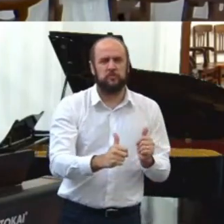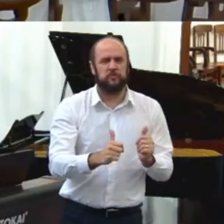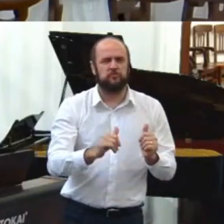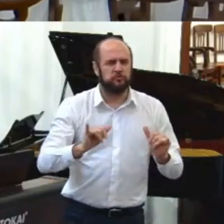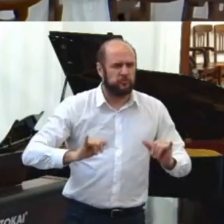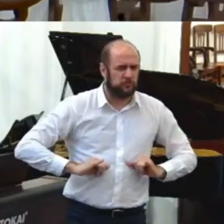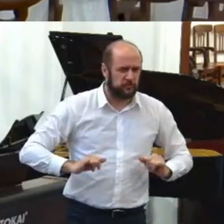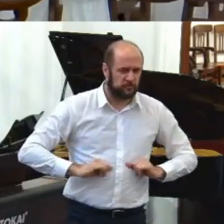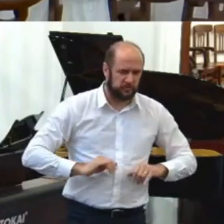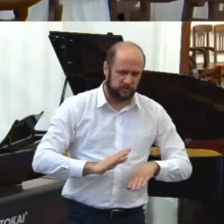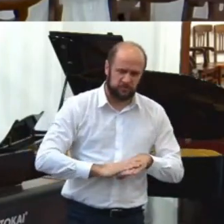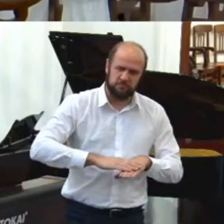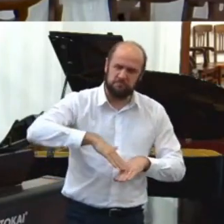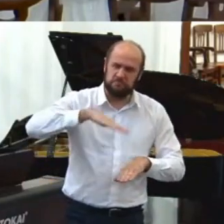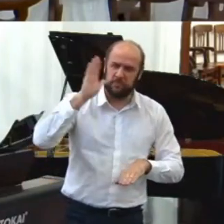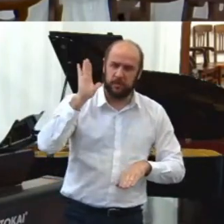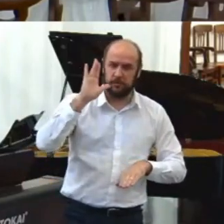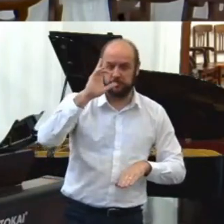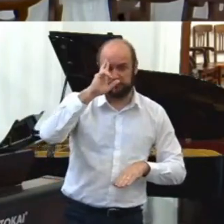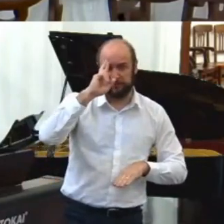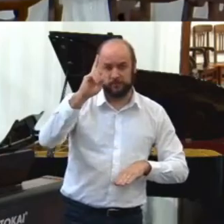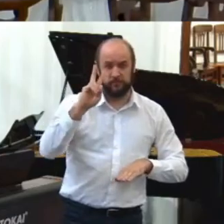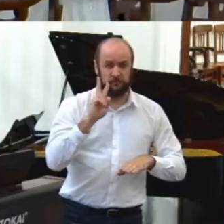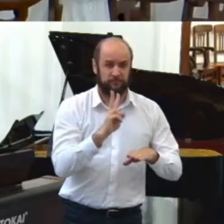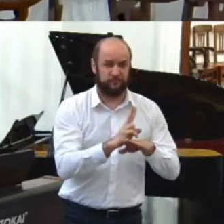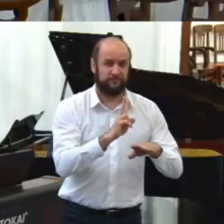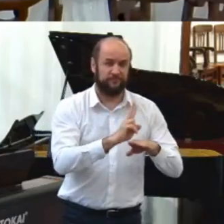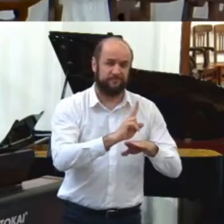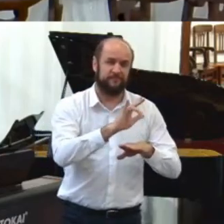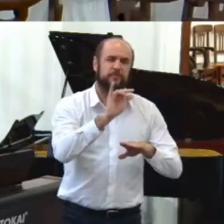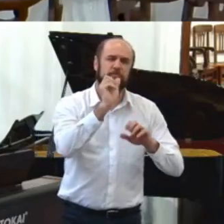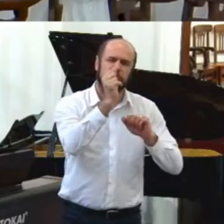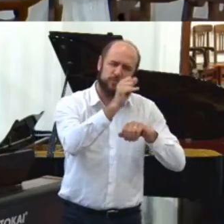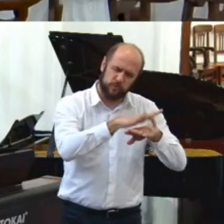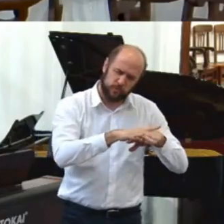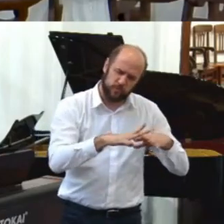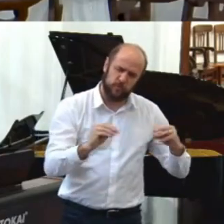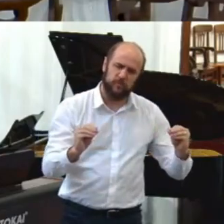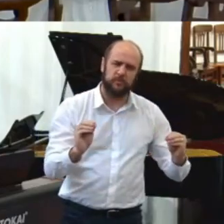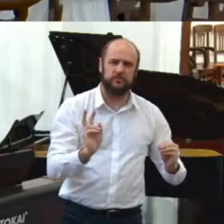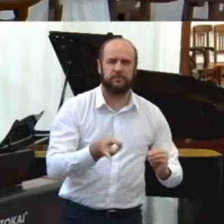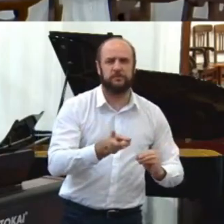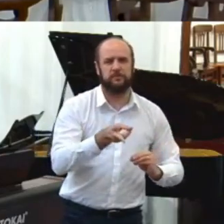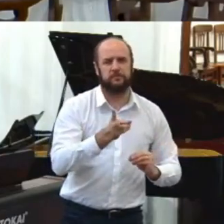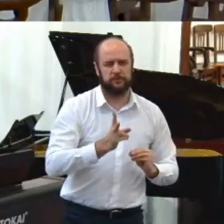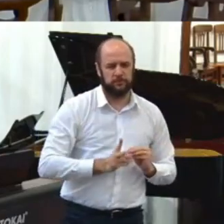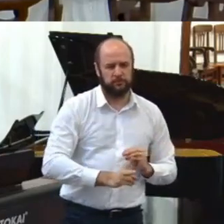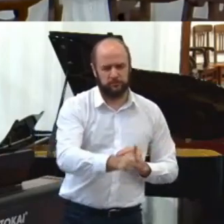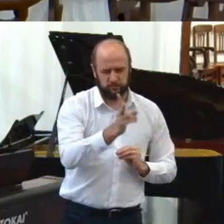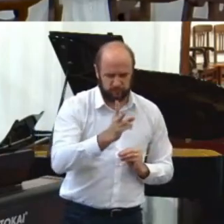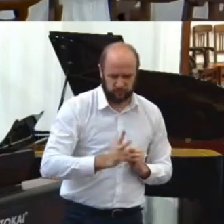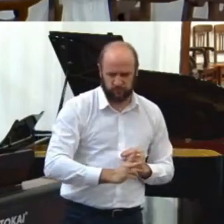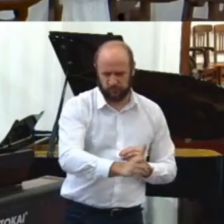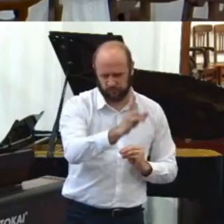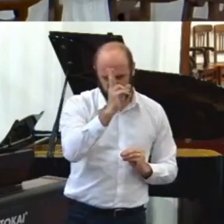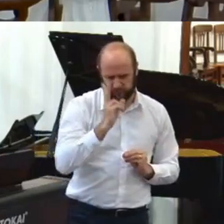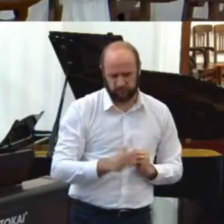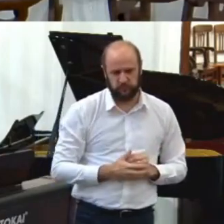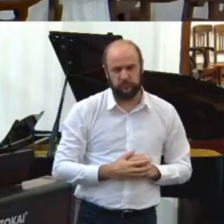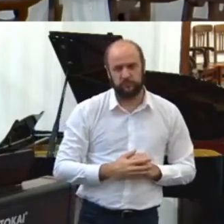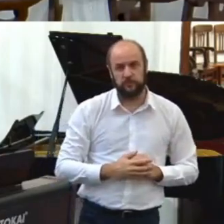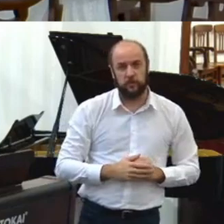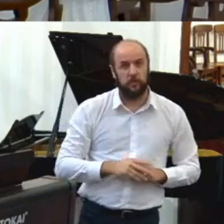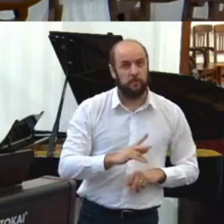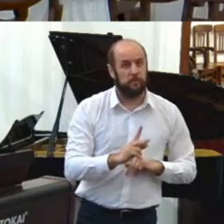sejam as suas dores, o Senhor providenciou o bálsamo. Sempre foi assim. Continua sendo assim. Então o nosso ponto